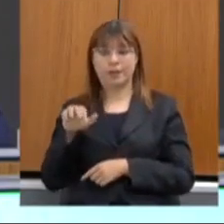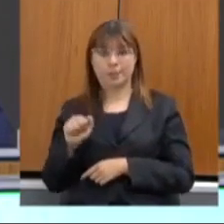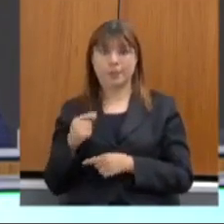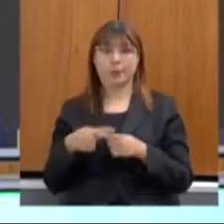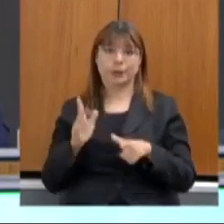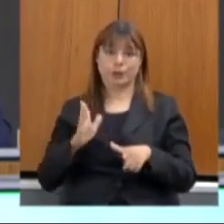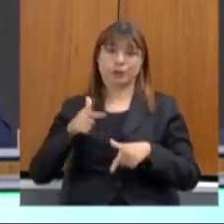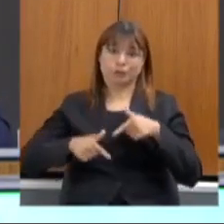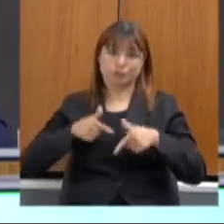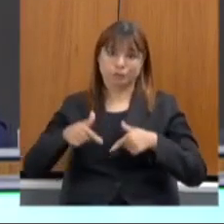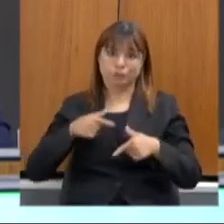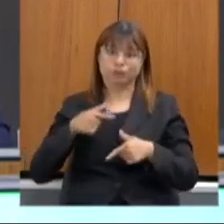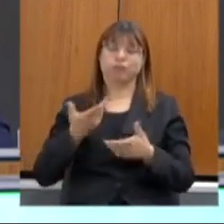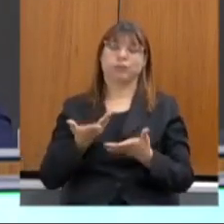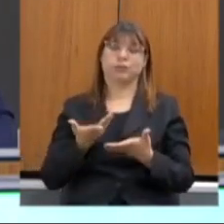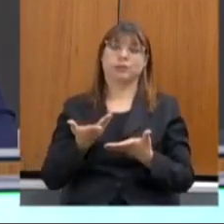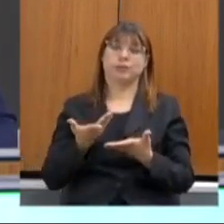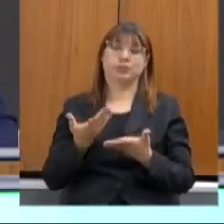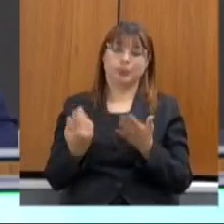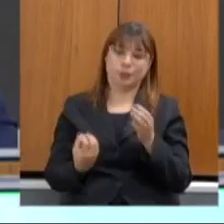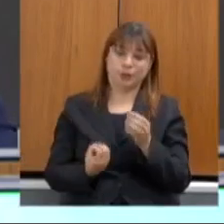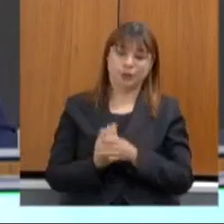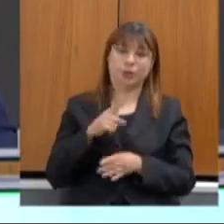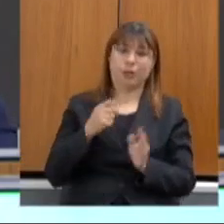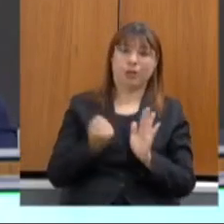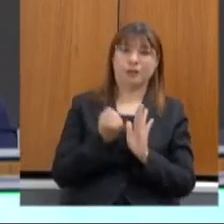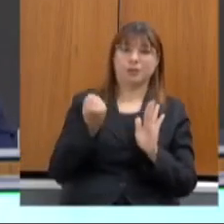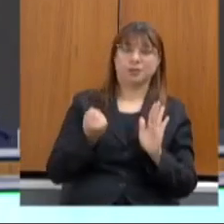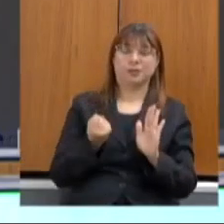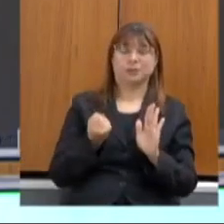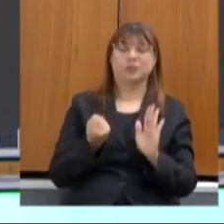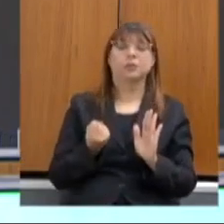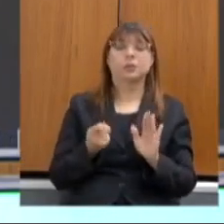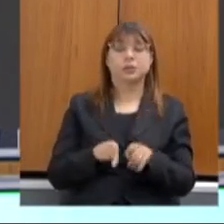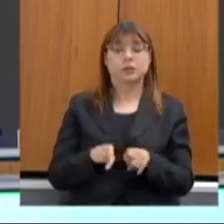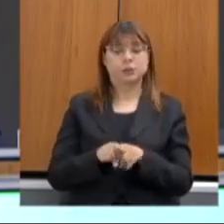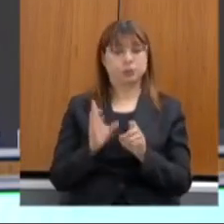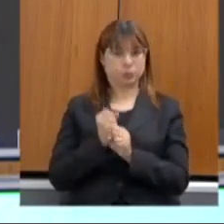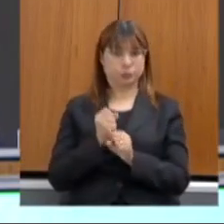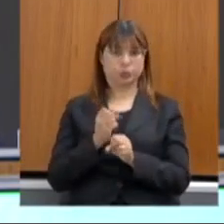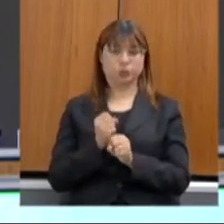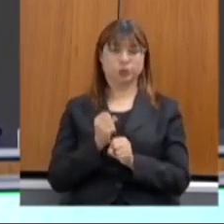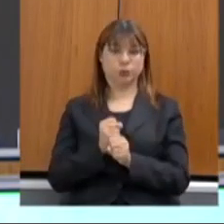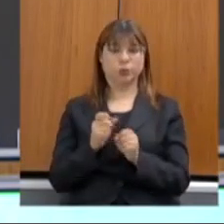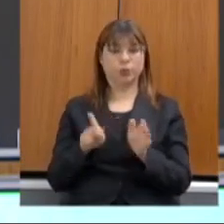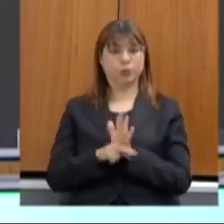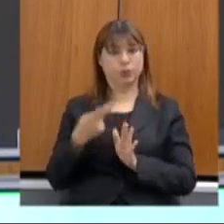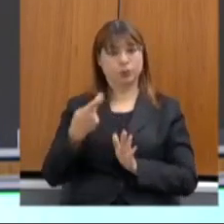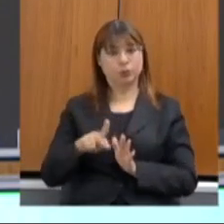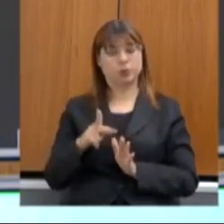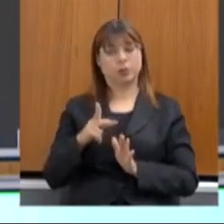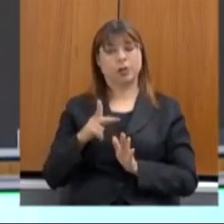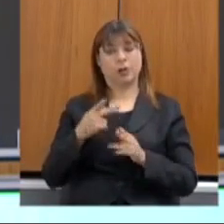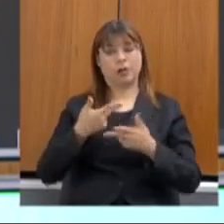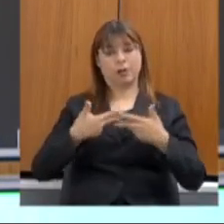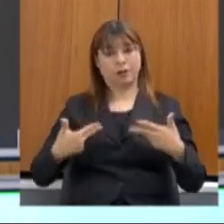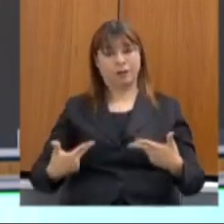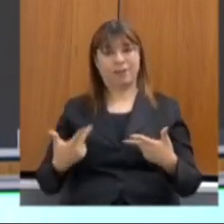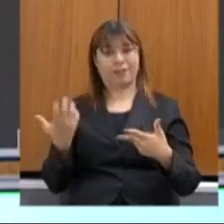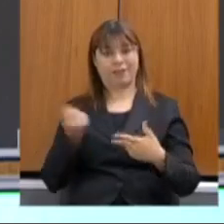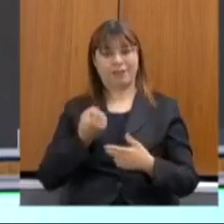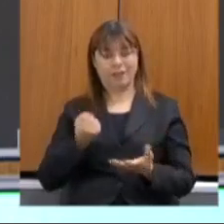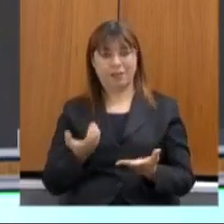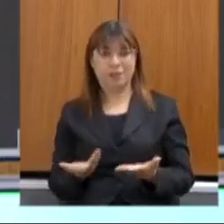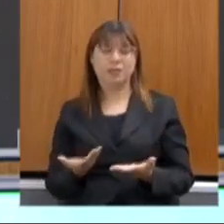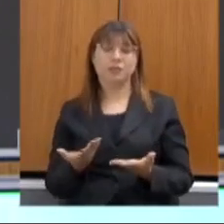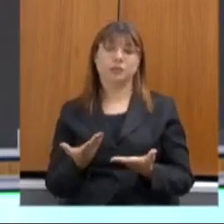que ele tem para gerar esse selo e produzir o seu o seu laticínio da forma correta